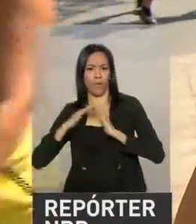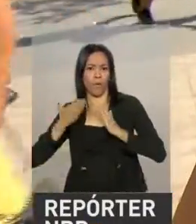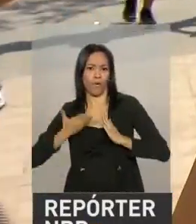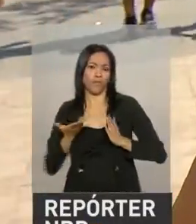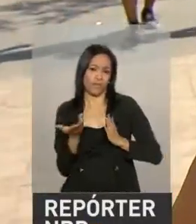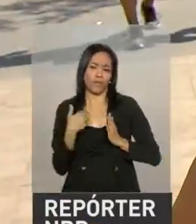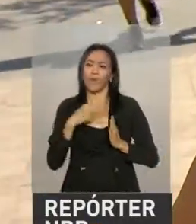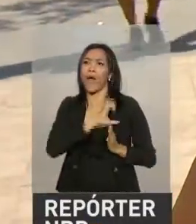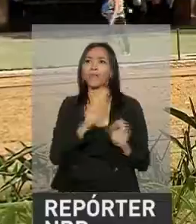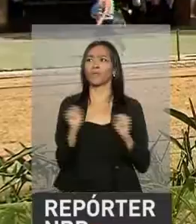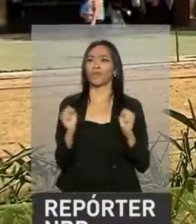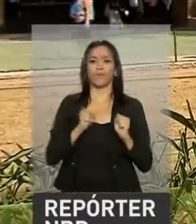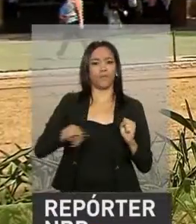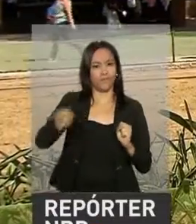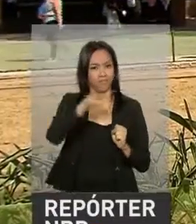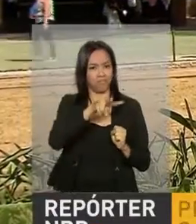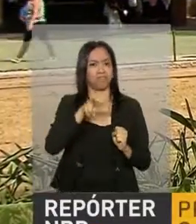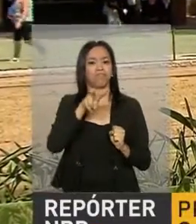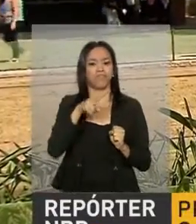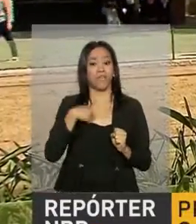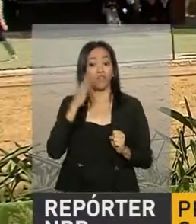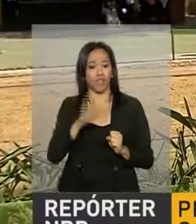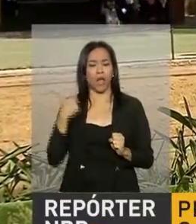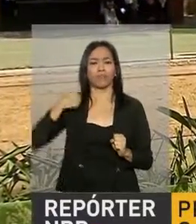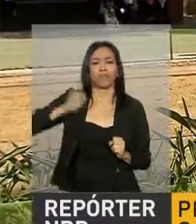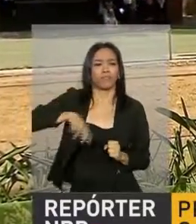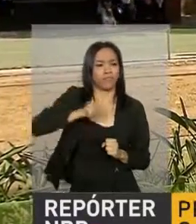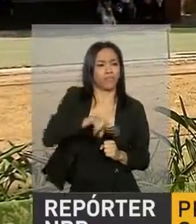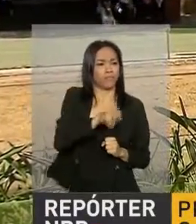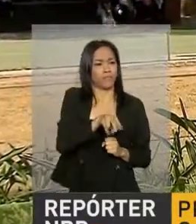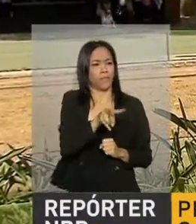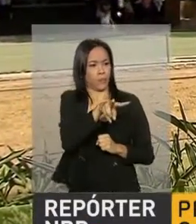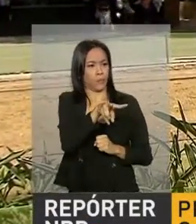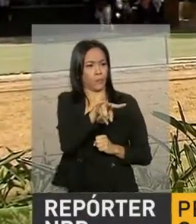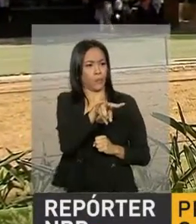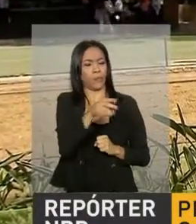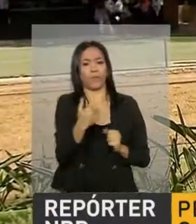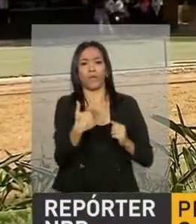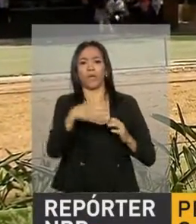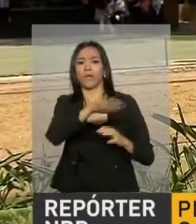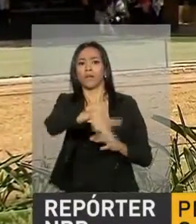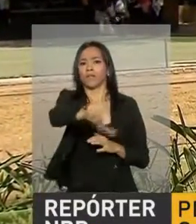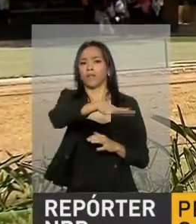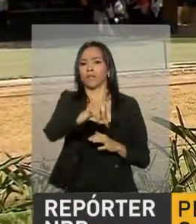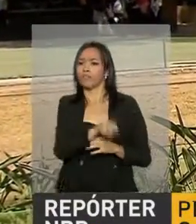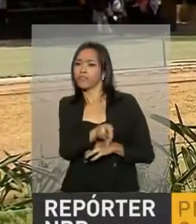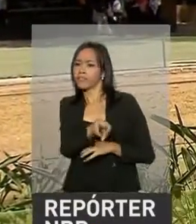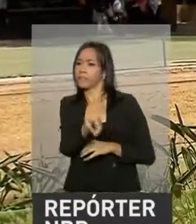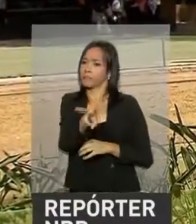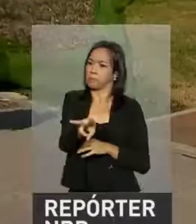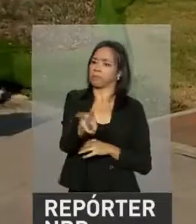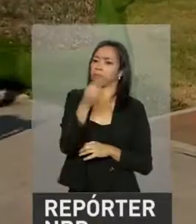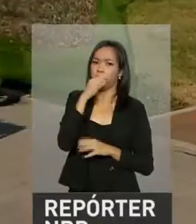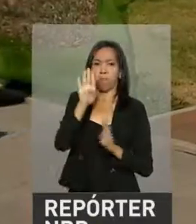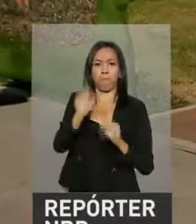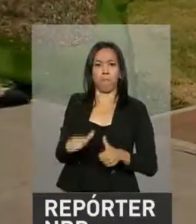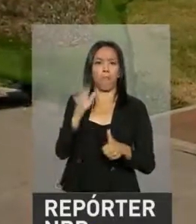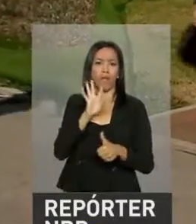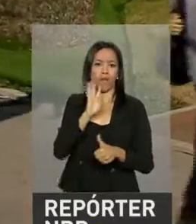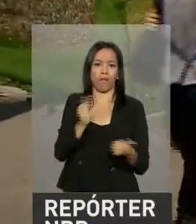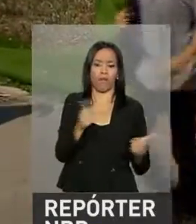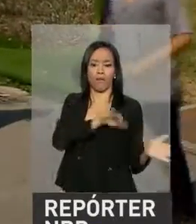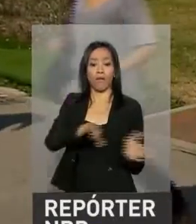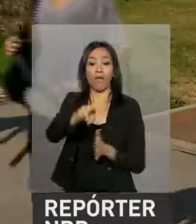tudo tomou um gancho já foi no parque olímpico já dá uma volta aqui na pira está bem legal também é a primeira